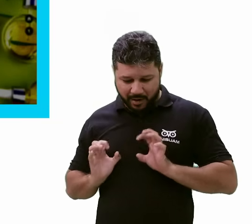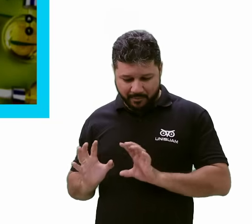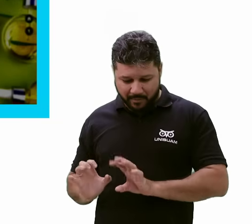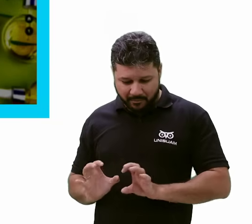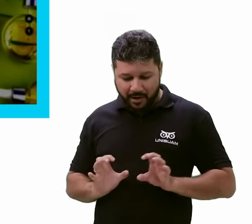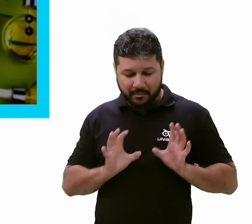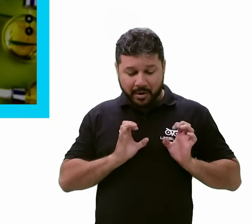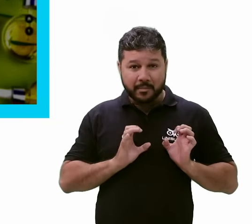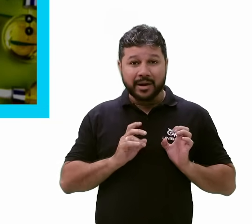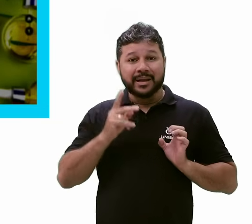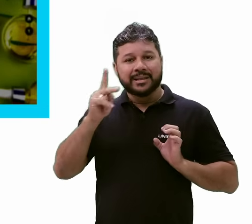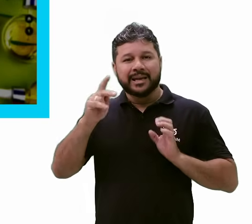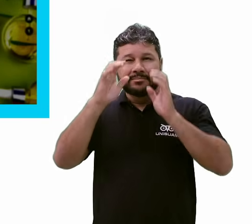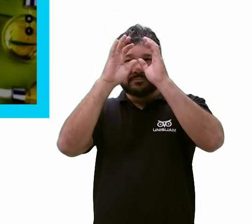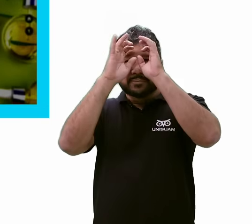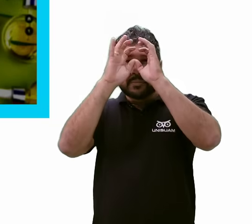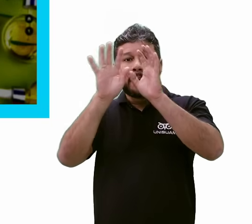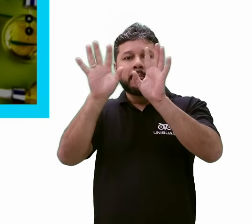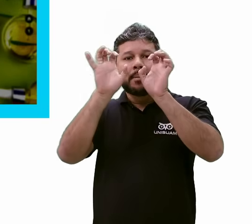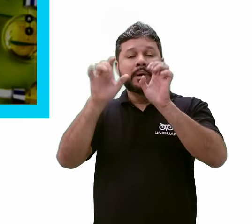para cannabis no tronco encefálico.